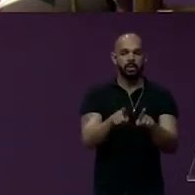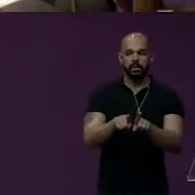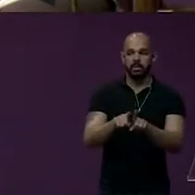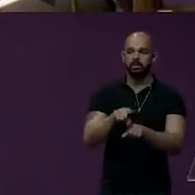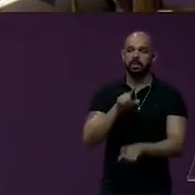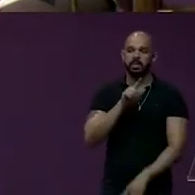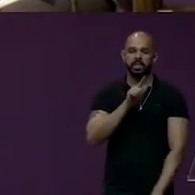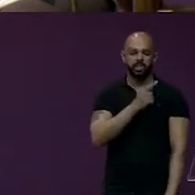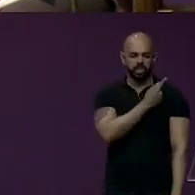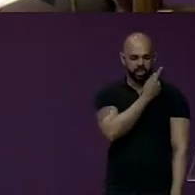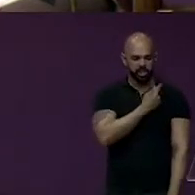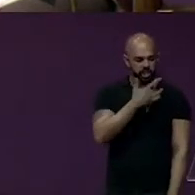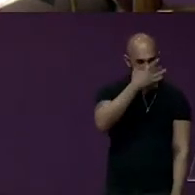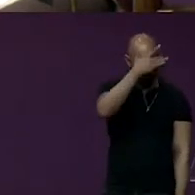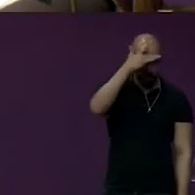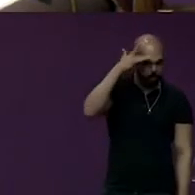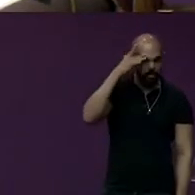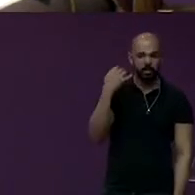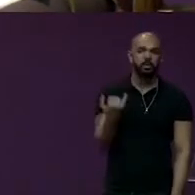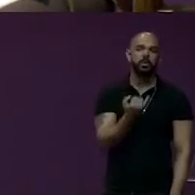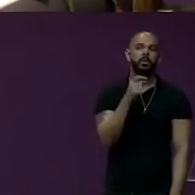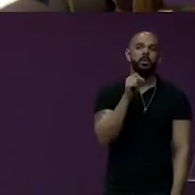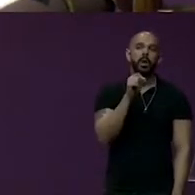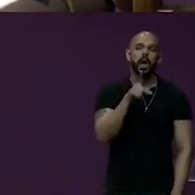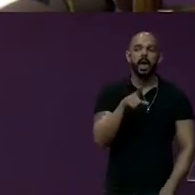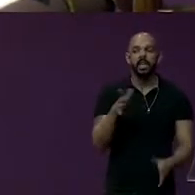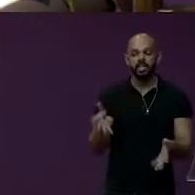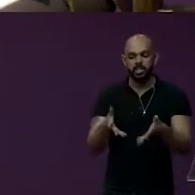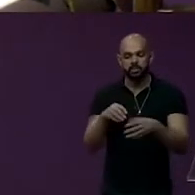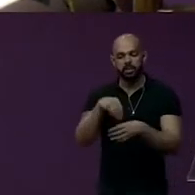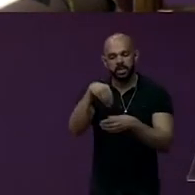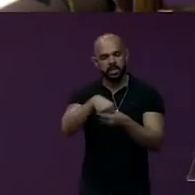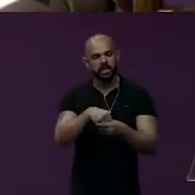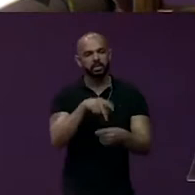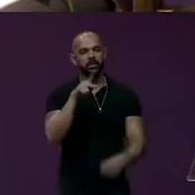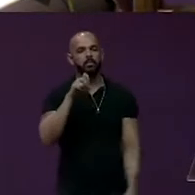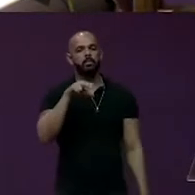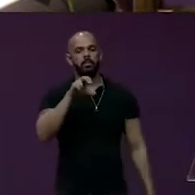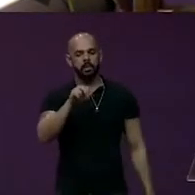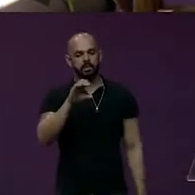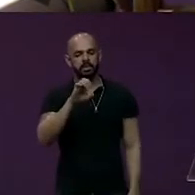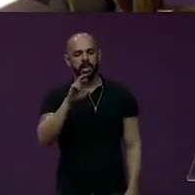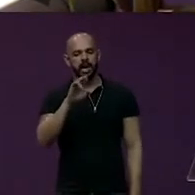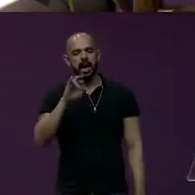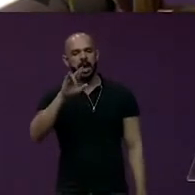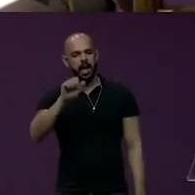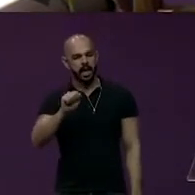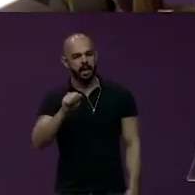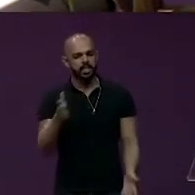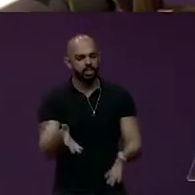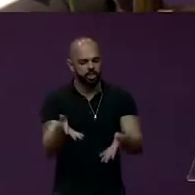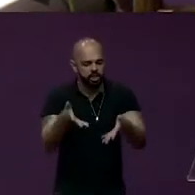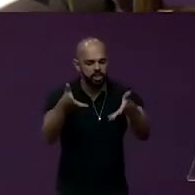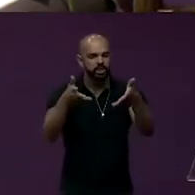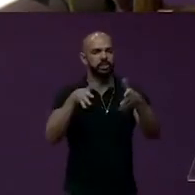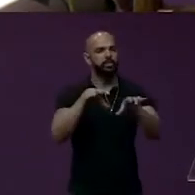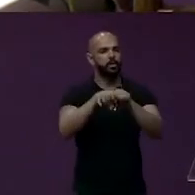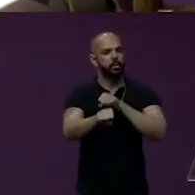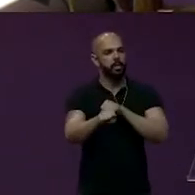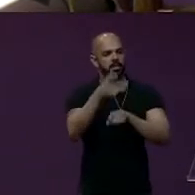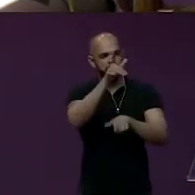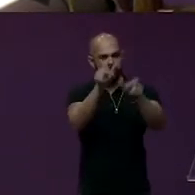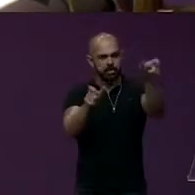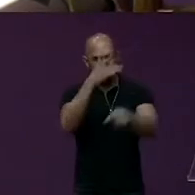de pessoas, o que é importante para nós são estímulos dentro do plano de carreira, estímulo à formação das pessoas, e há toda